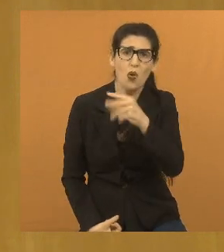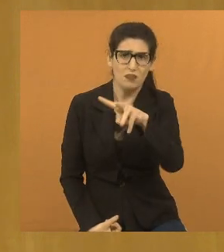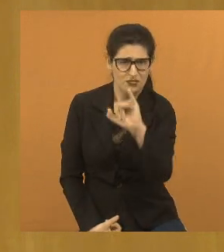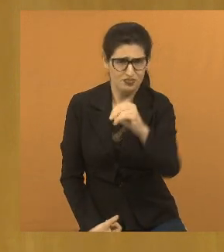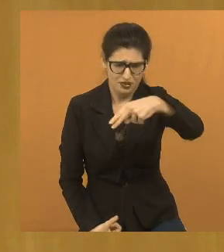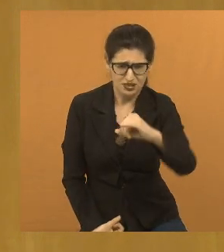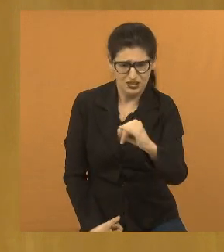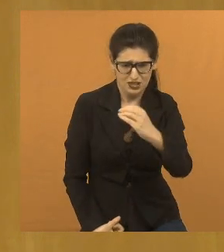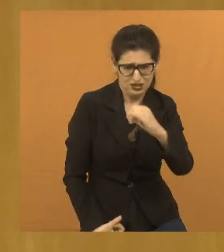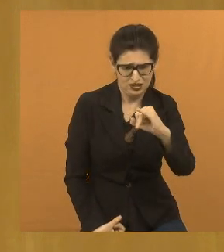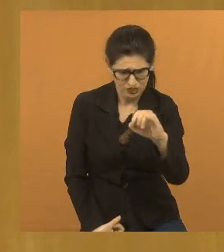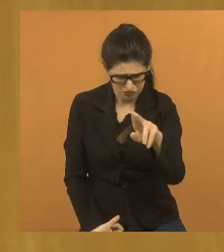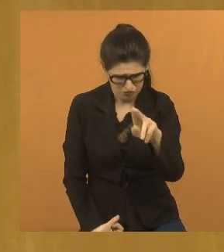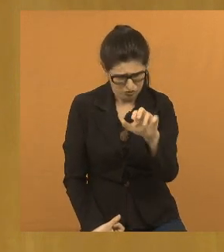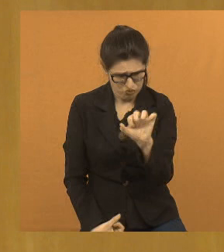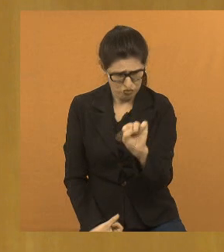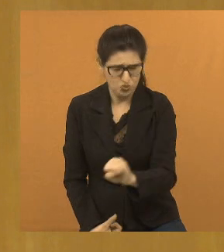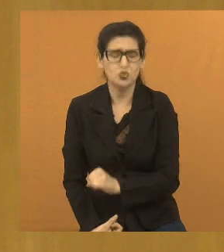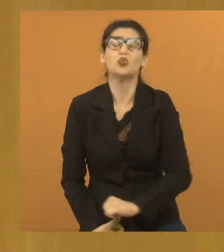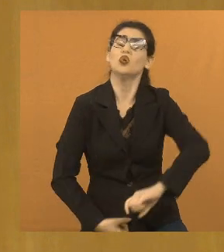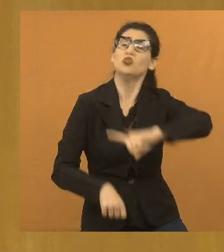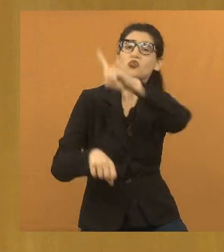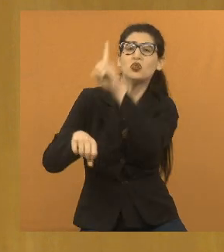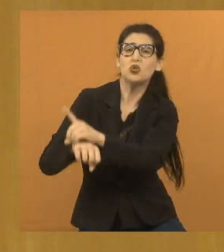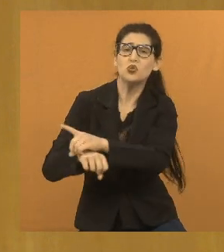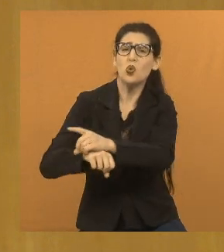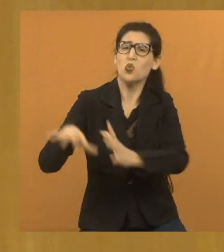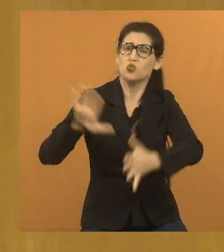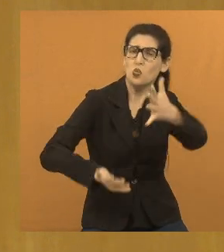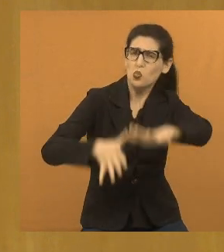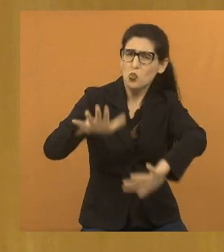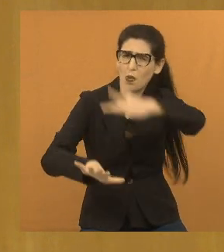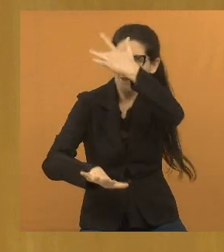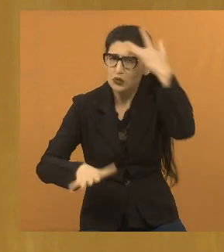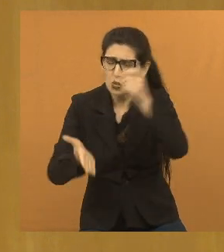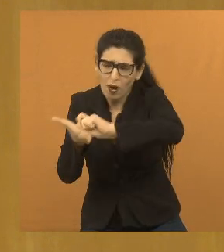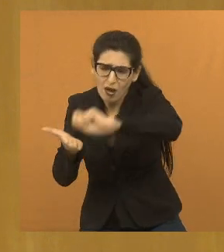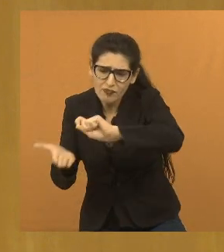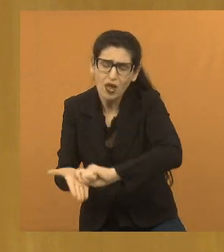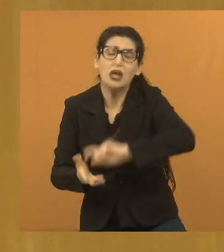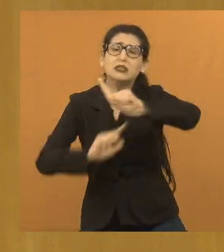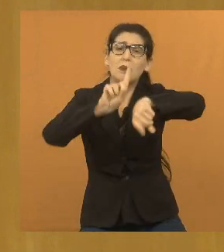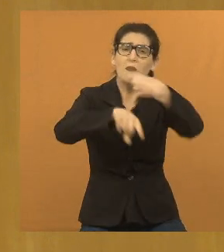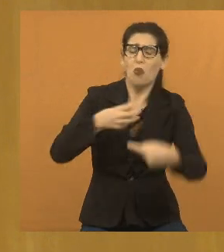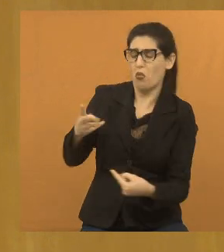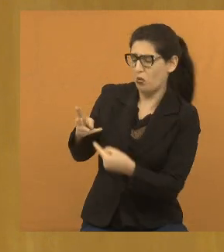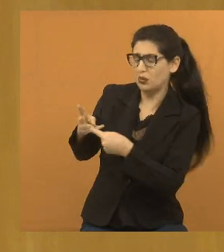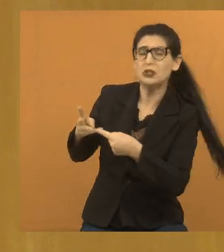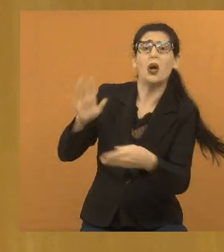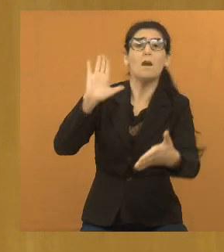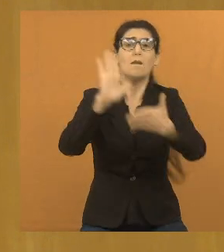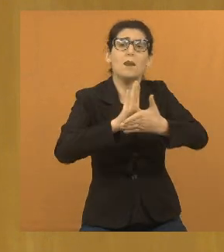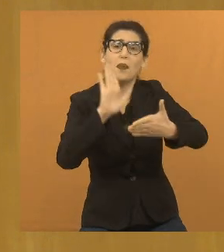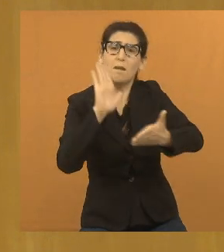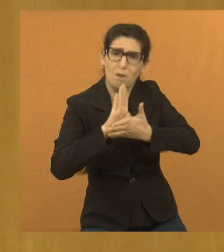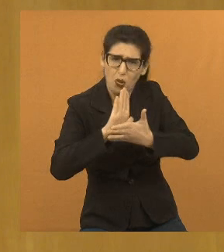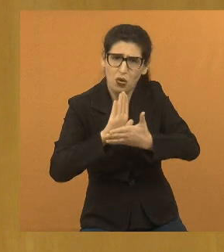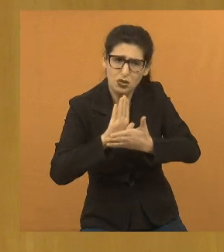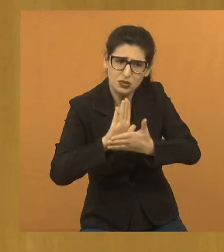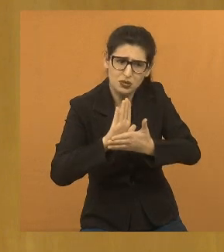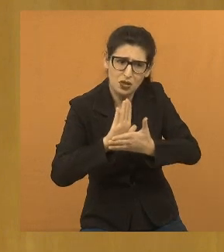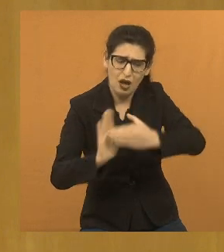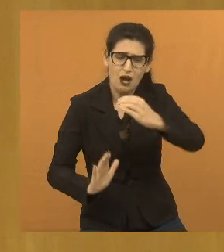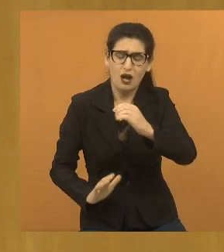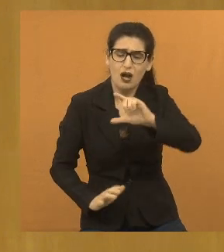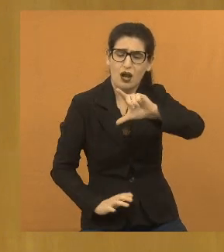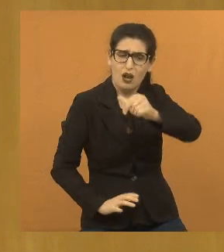Santos Pereira, diretor de controle e cadastro, e a última apresentação das propostas pela